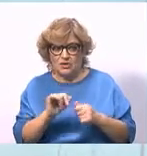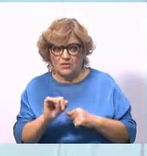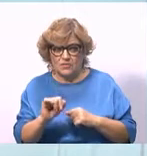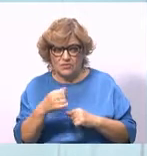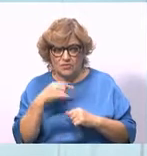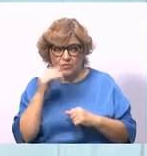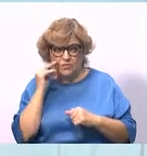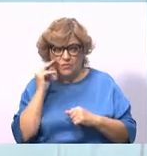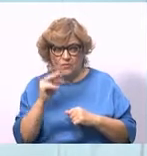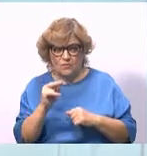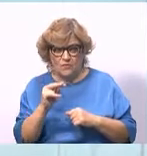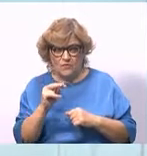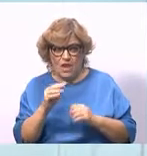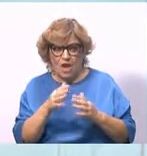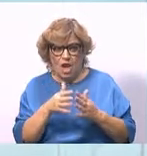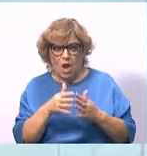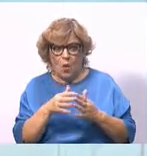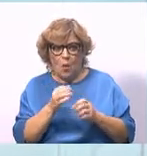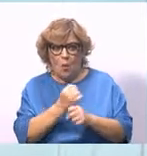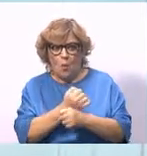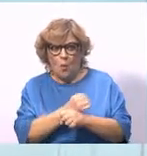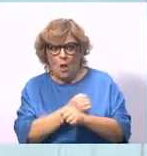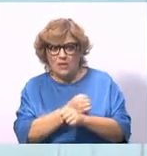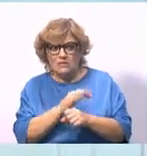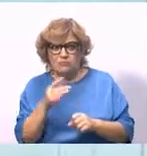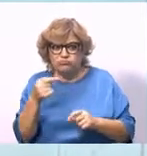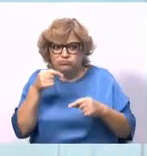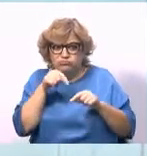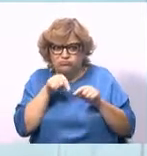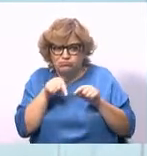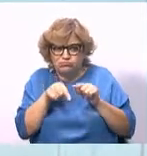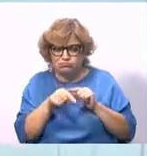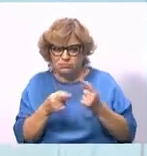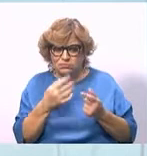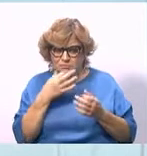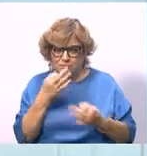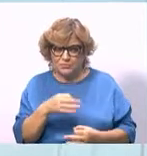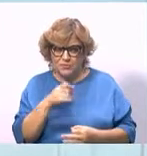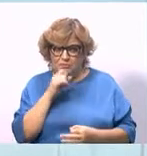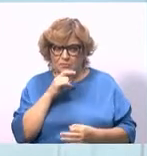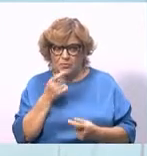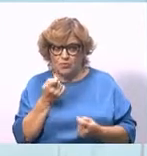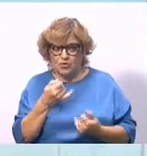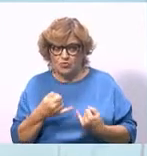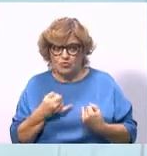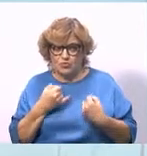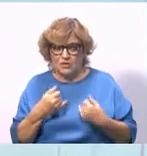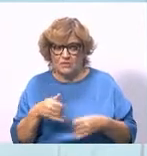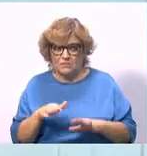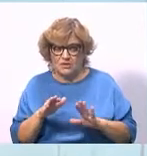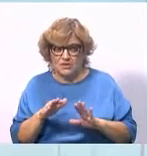que eu vi estrutura óssea. Portanto, este é um facto. Pode ser um bocadinho chocante,